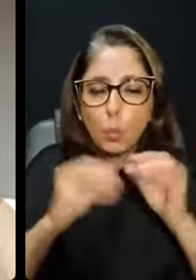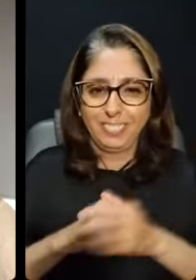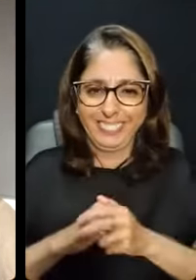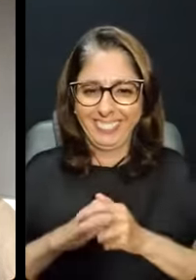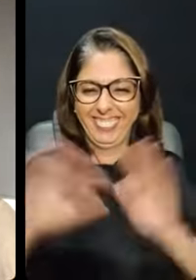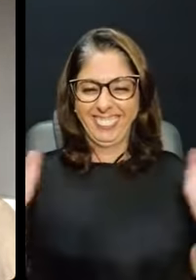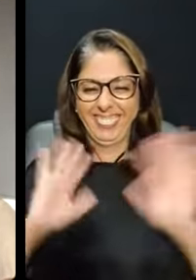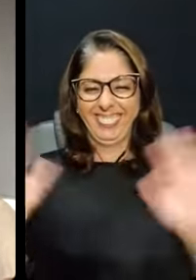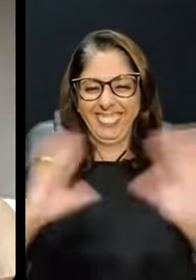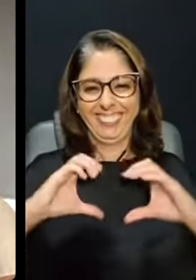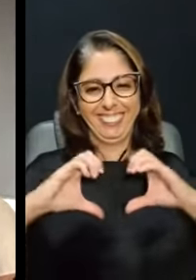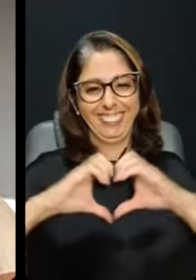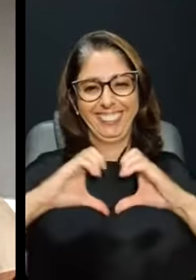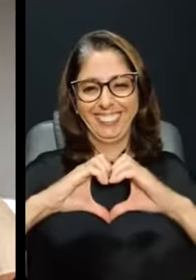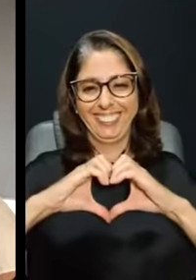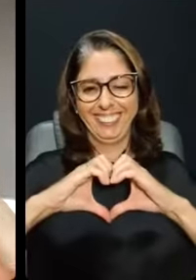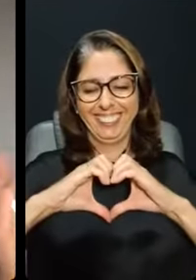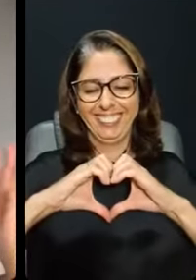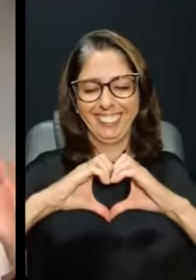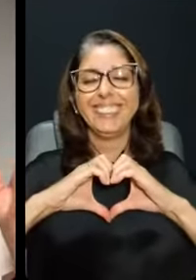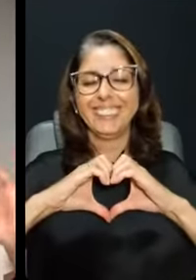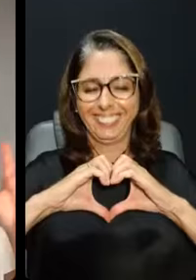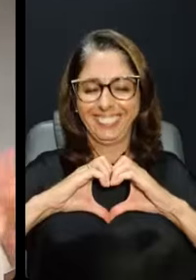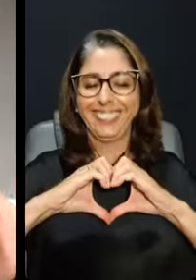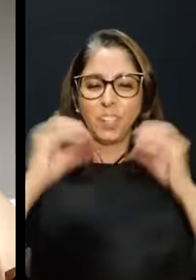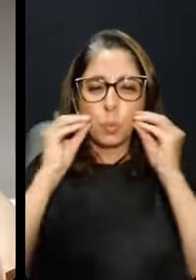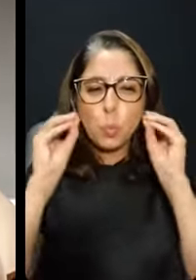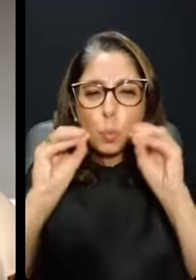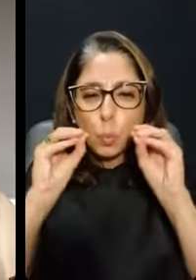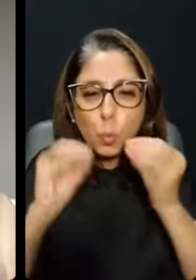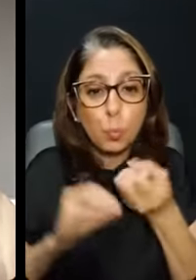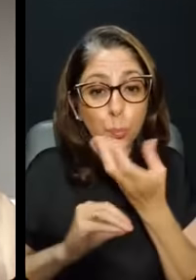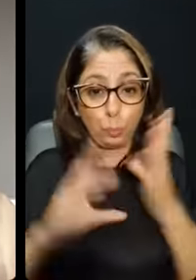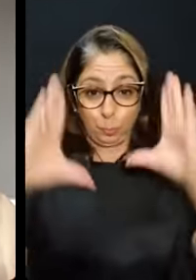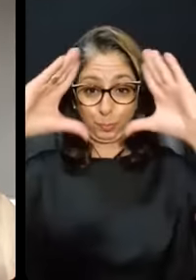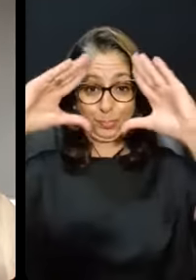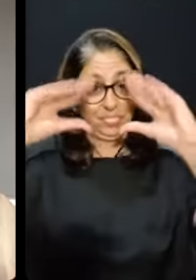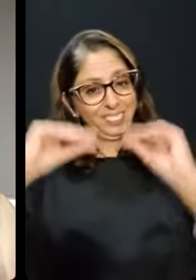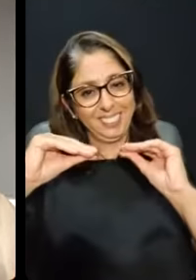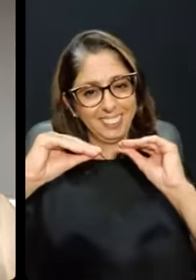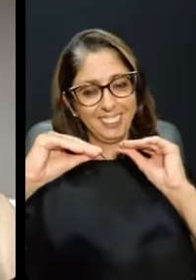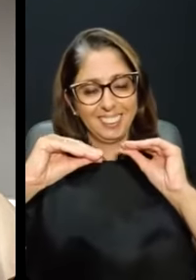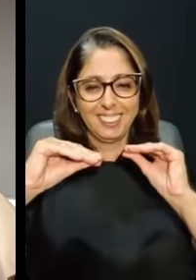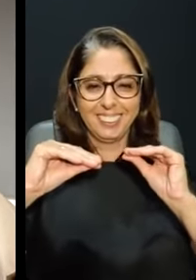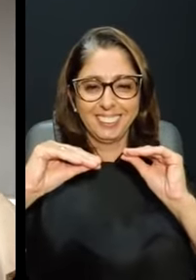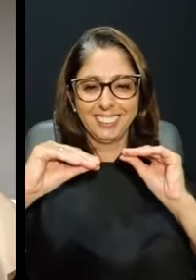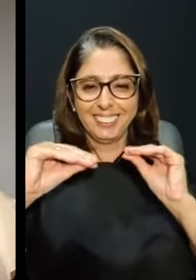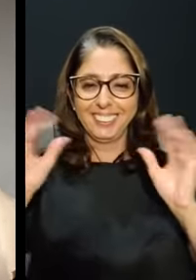Beijo, beijo, gente. Boa noite. Beijo.